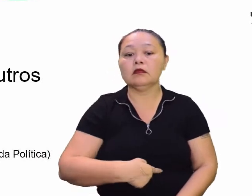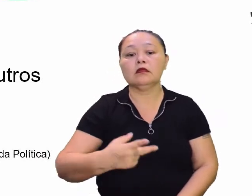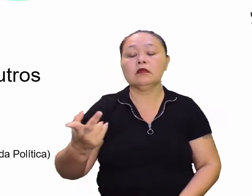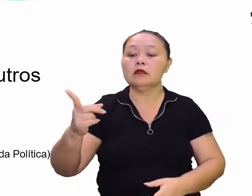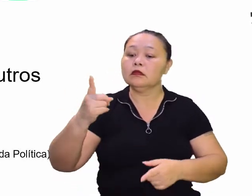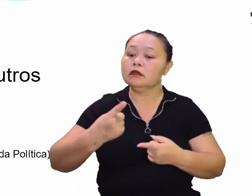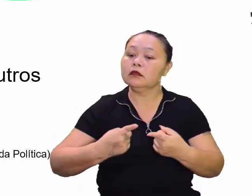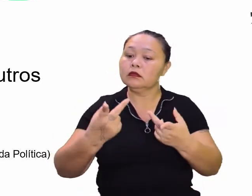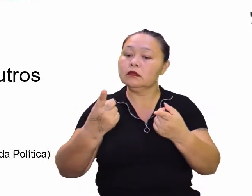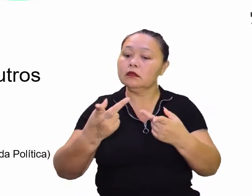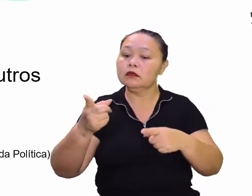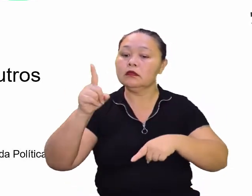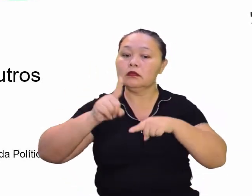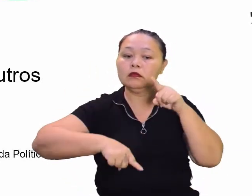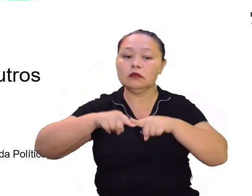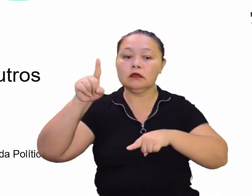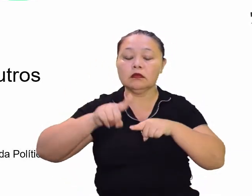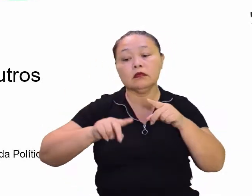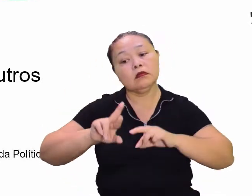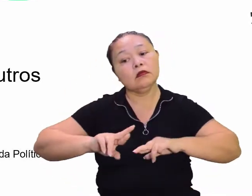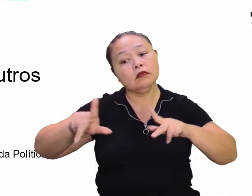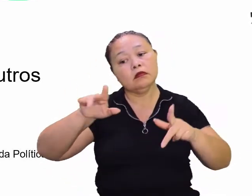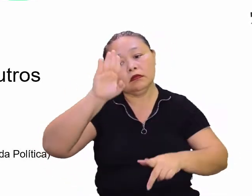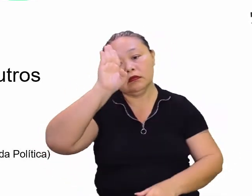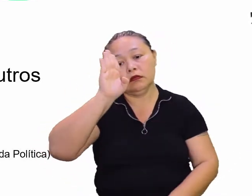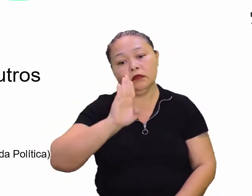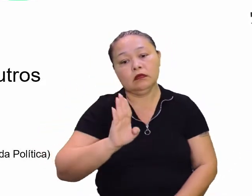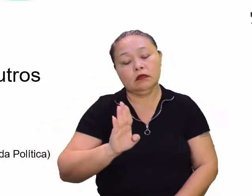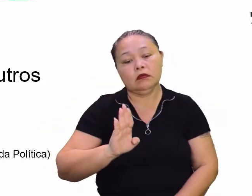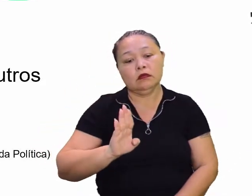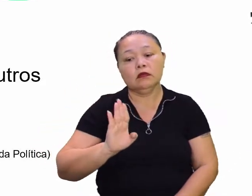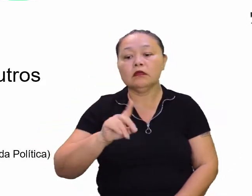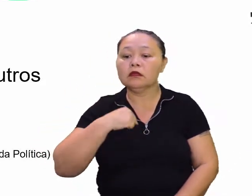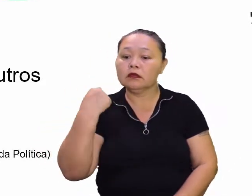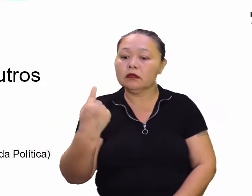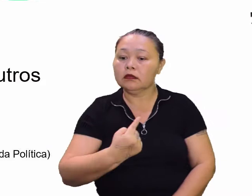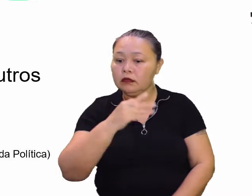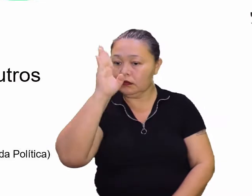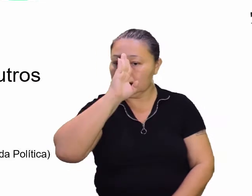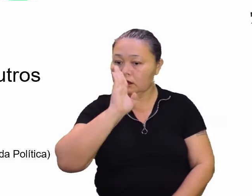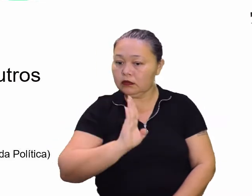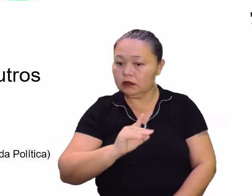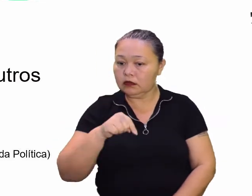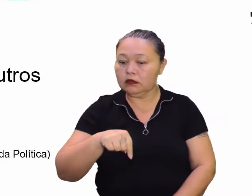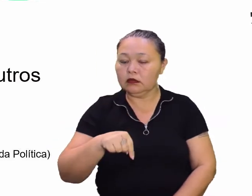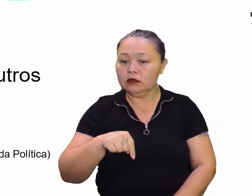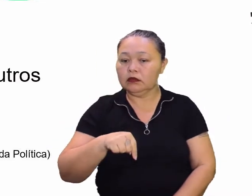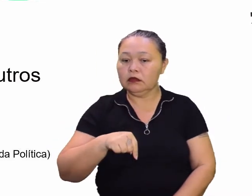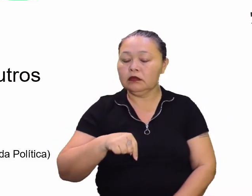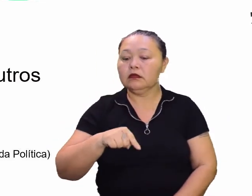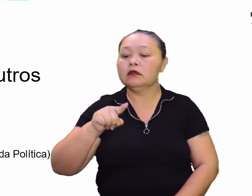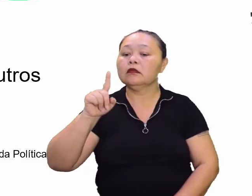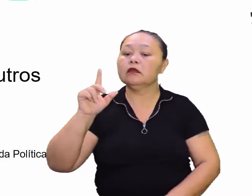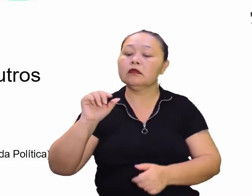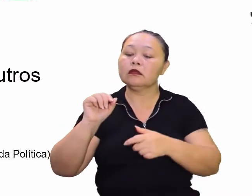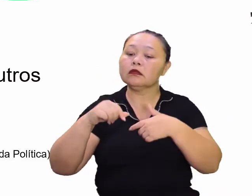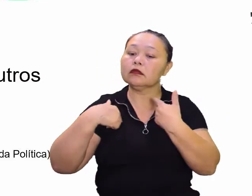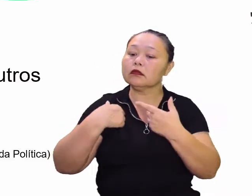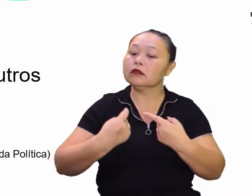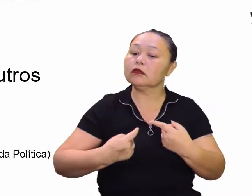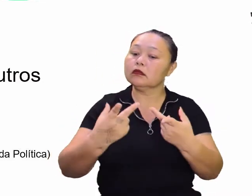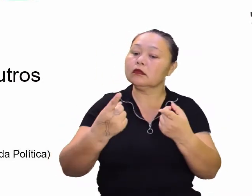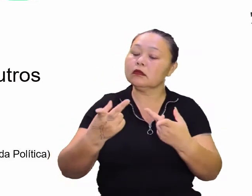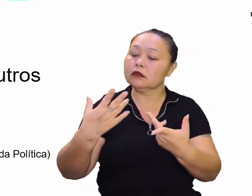exportação é um pouco diferente da nossa. Nós, por exemplo, exportamos muita